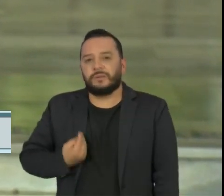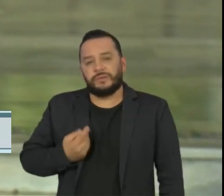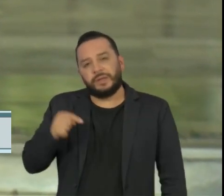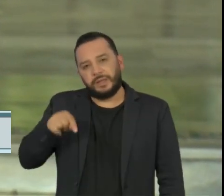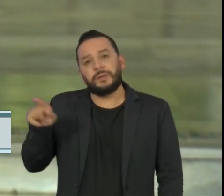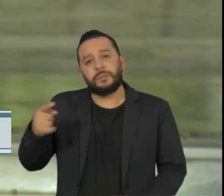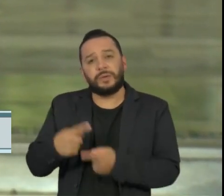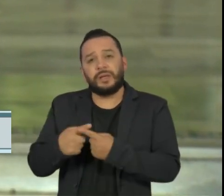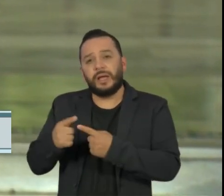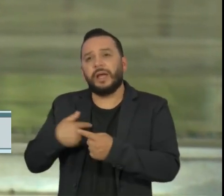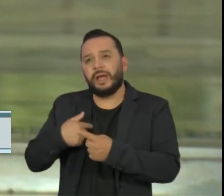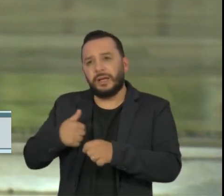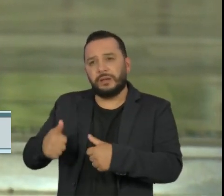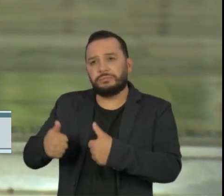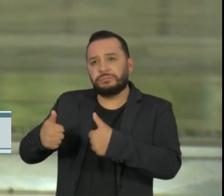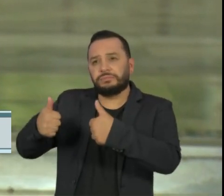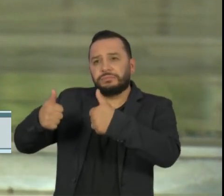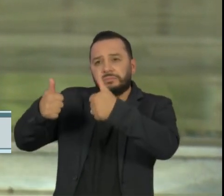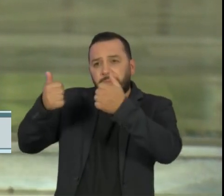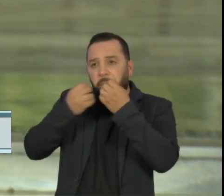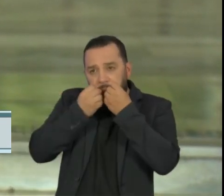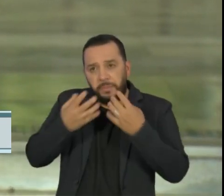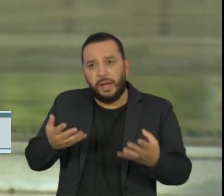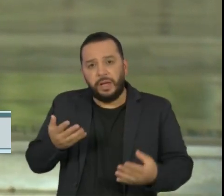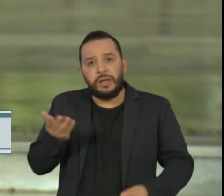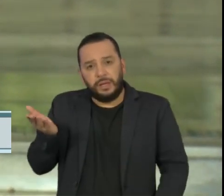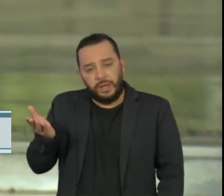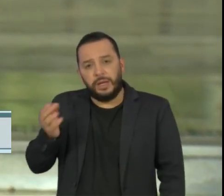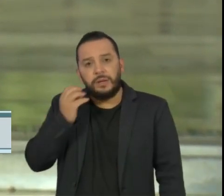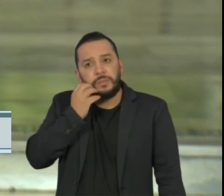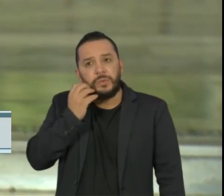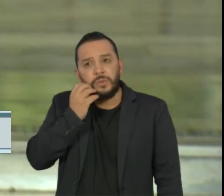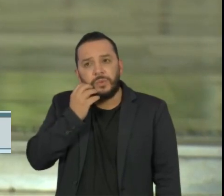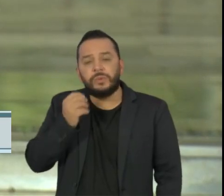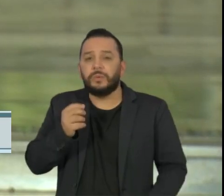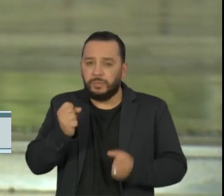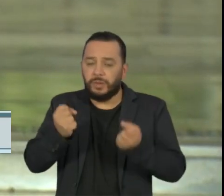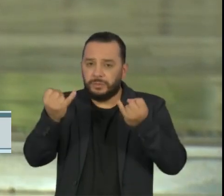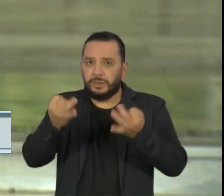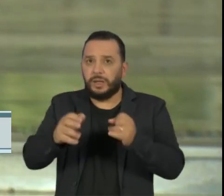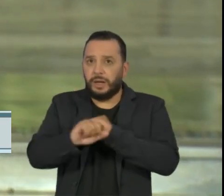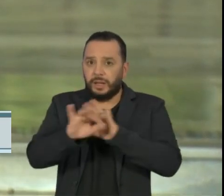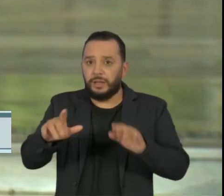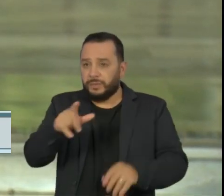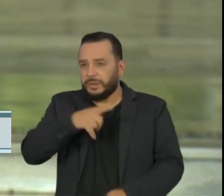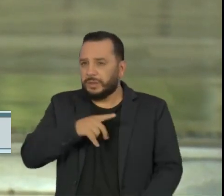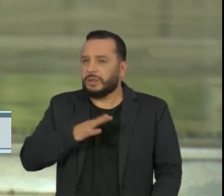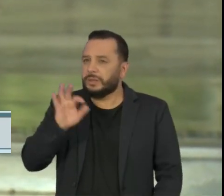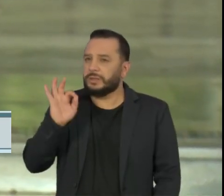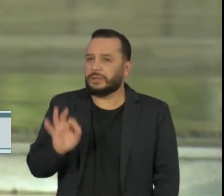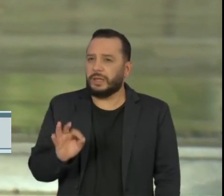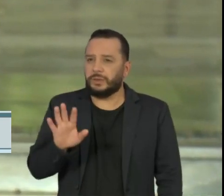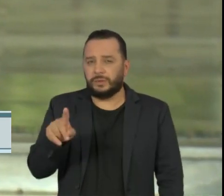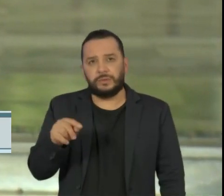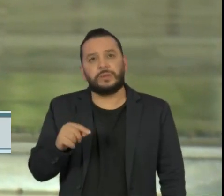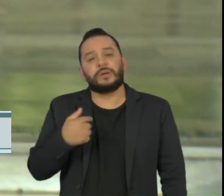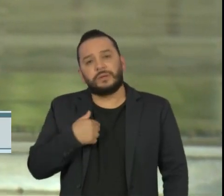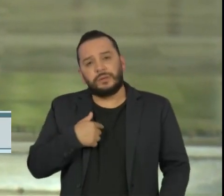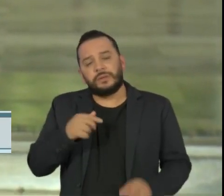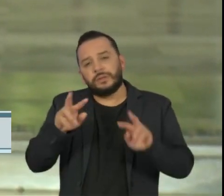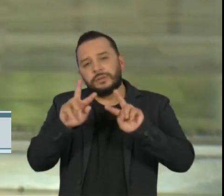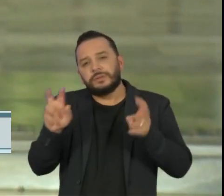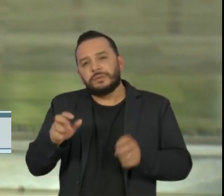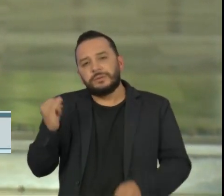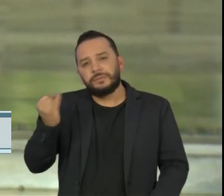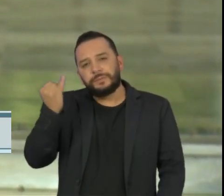recuperando bem da Covid e poderá abordar esse assunto. Você tem razão, é um tema significativo